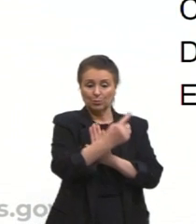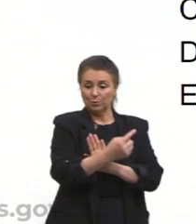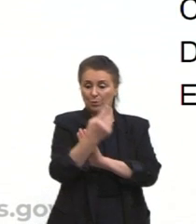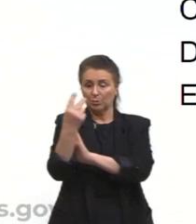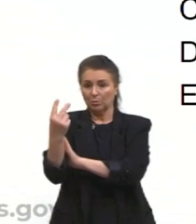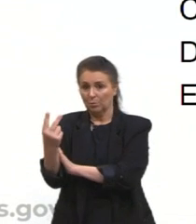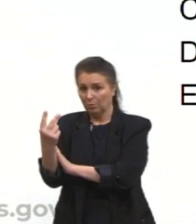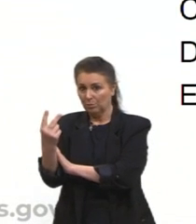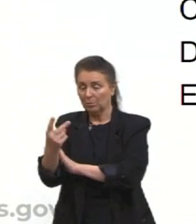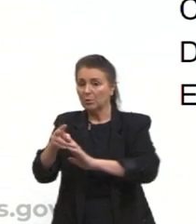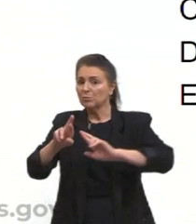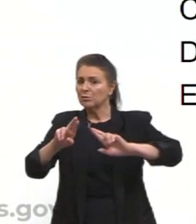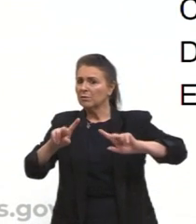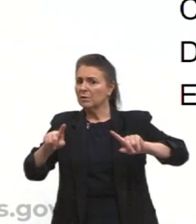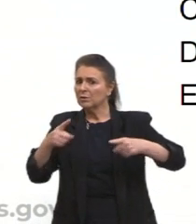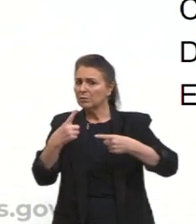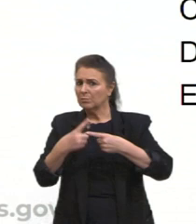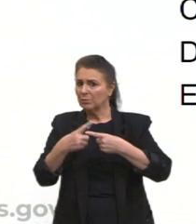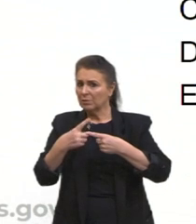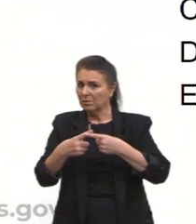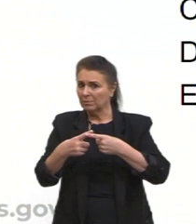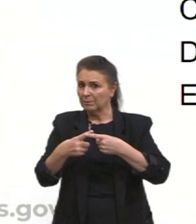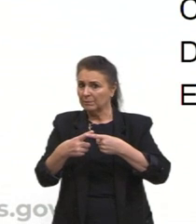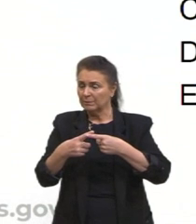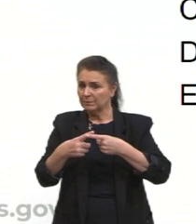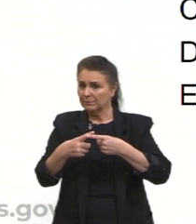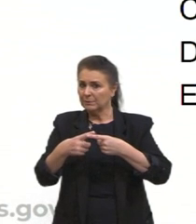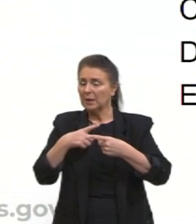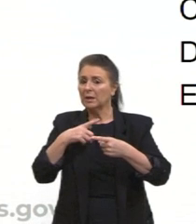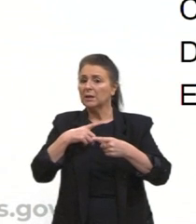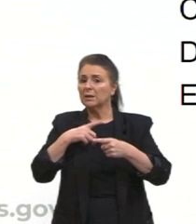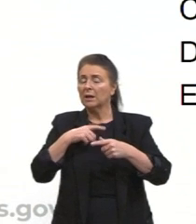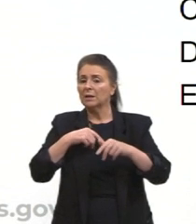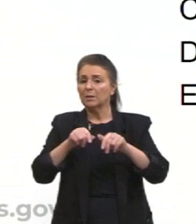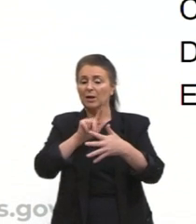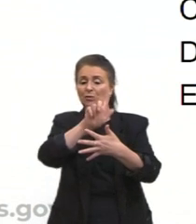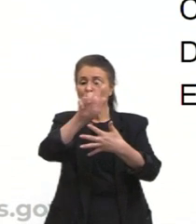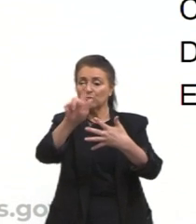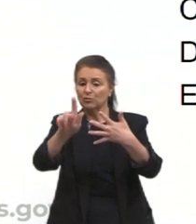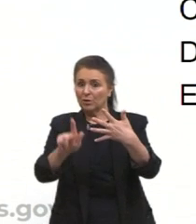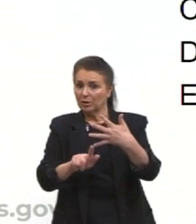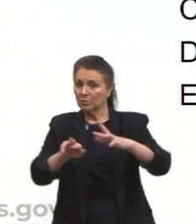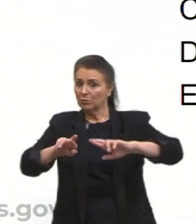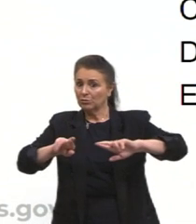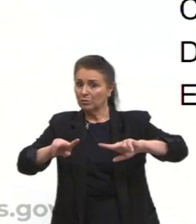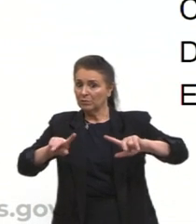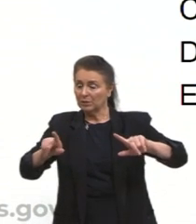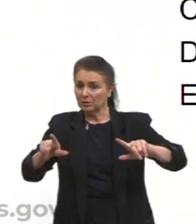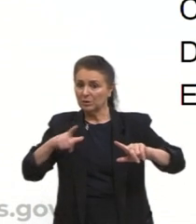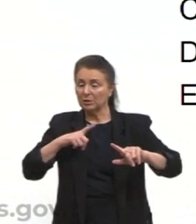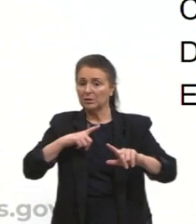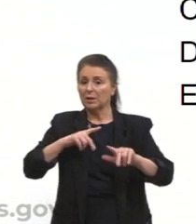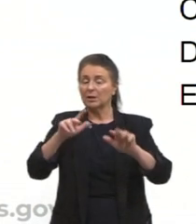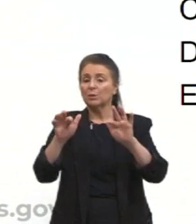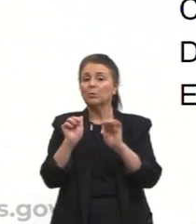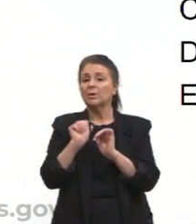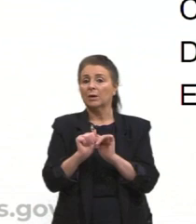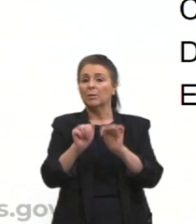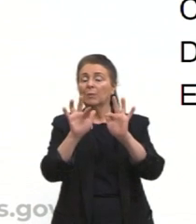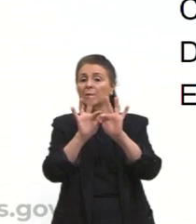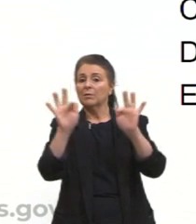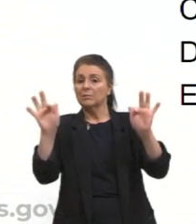2 diferenciam-se por pertencer a gêneros que cumprem respectivamente a função social de